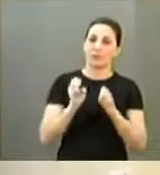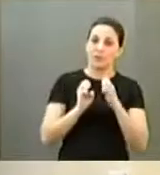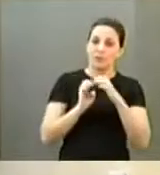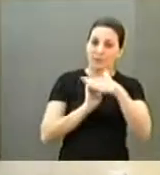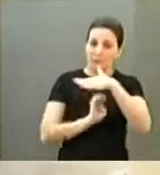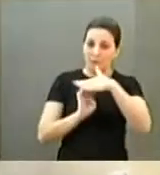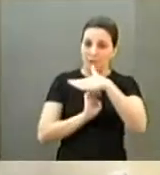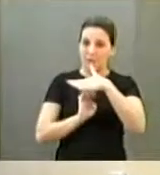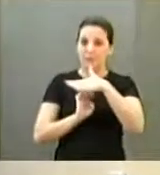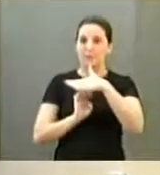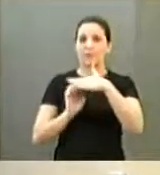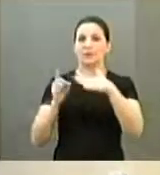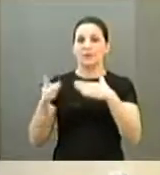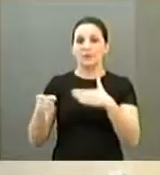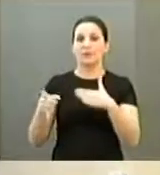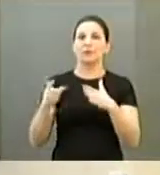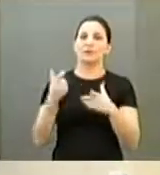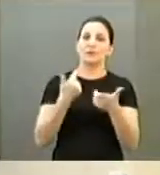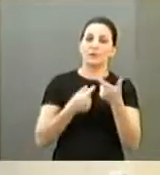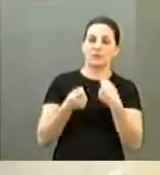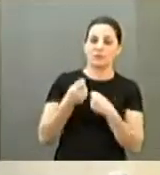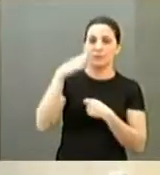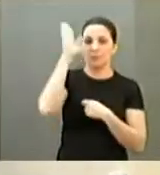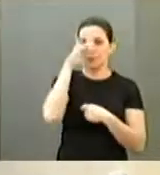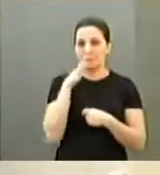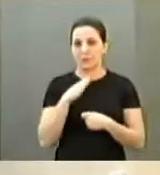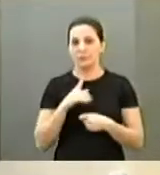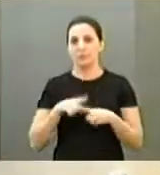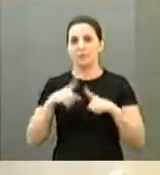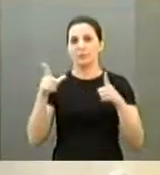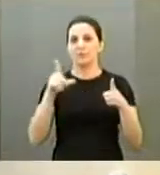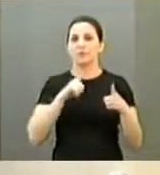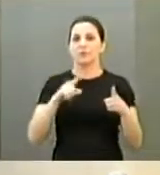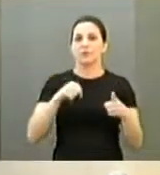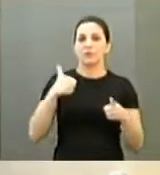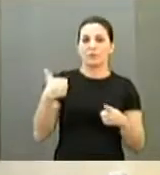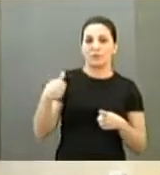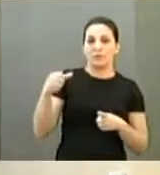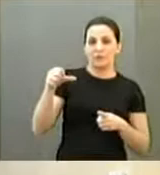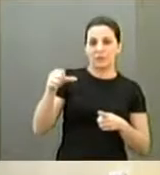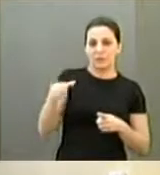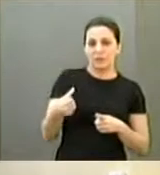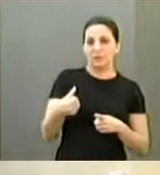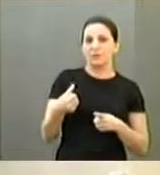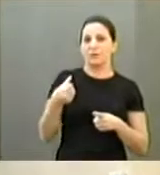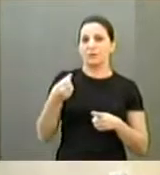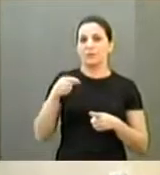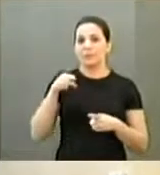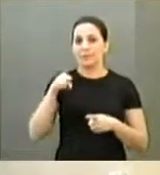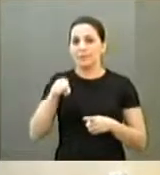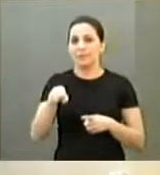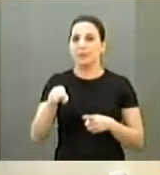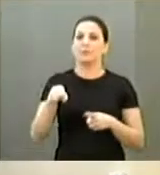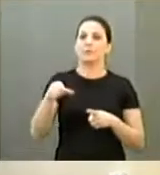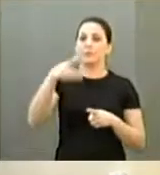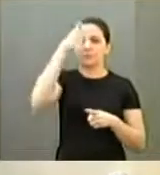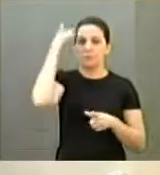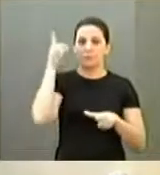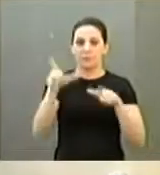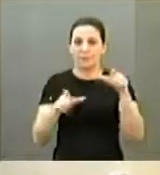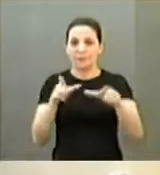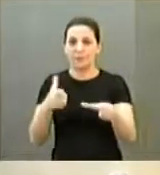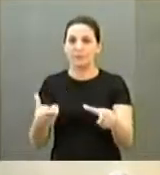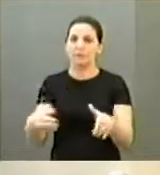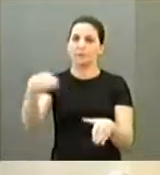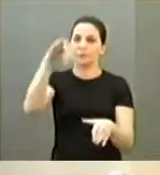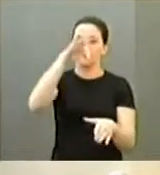para a economia do Brasil. Mas nós temos mais de 16 mil empregos diretos, gerando renda